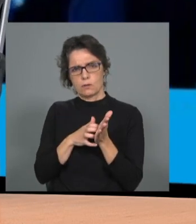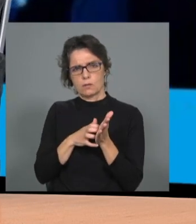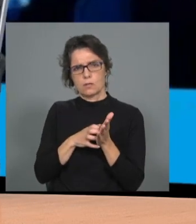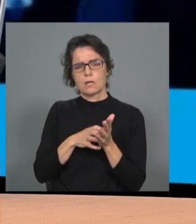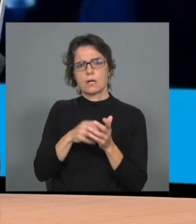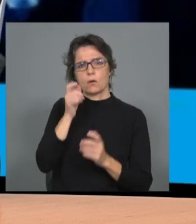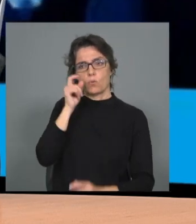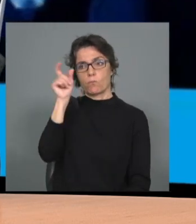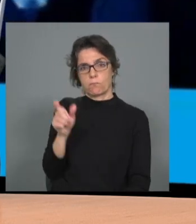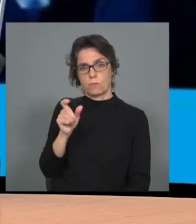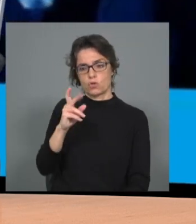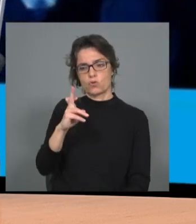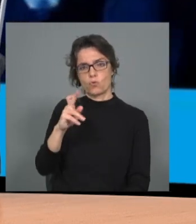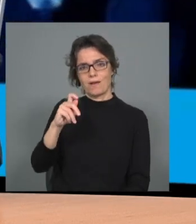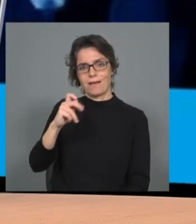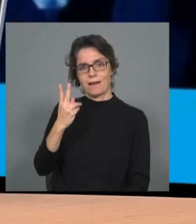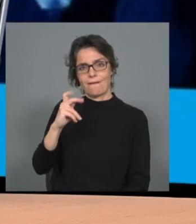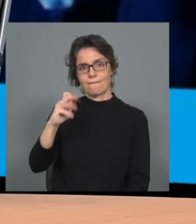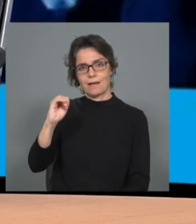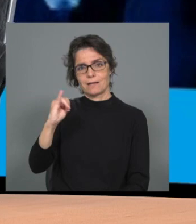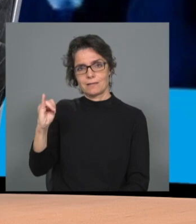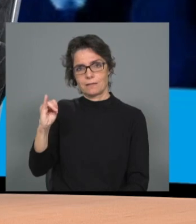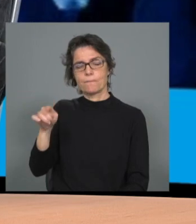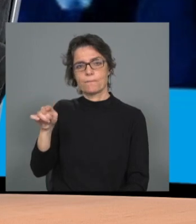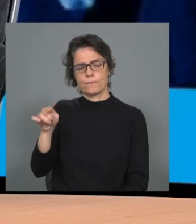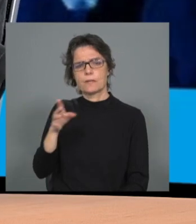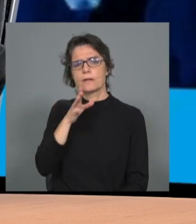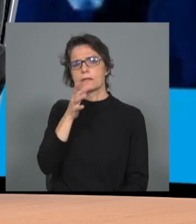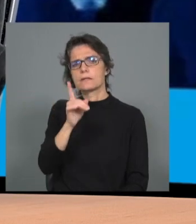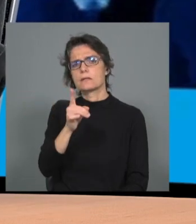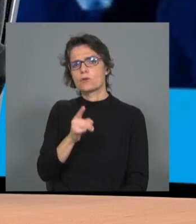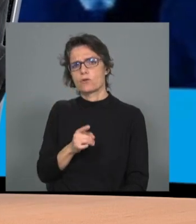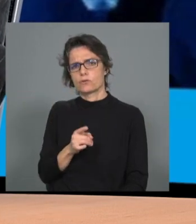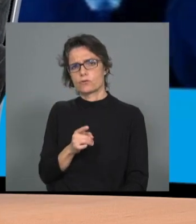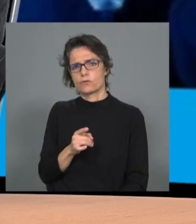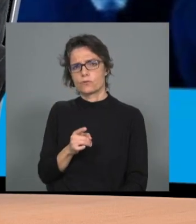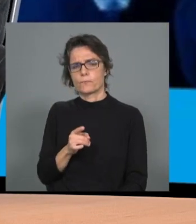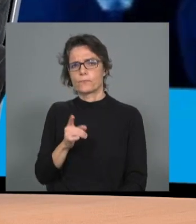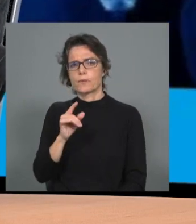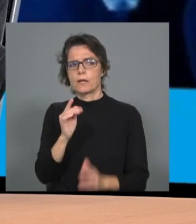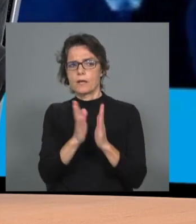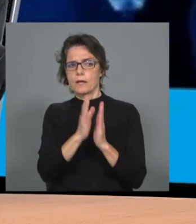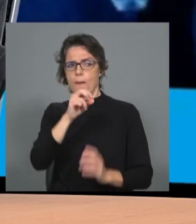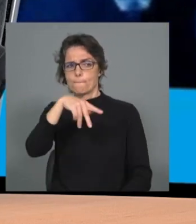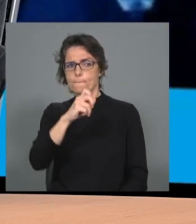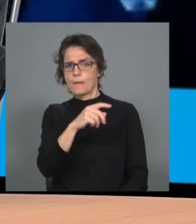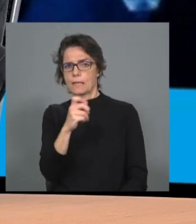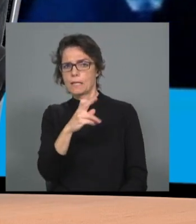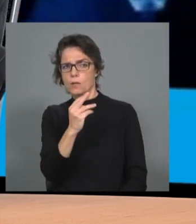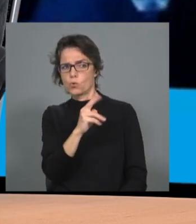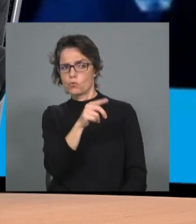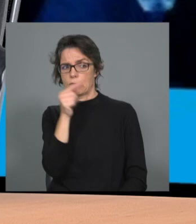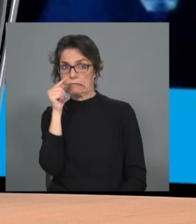Ravasi, que, falando da vocação de Mateus, diz que é